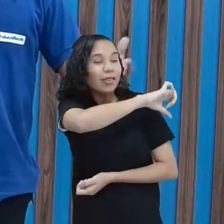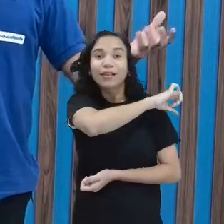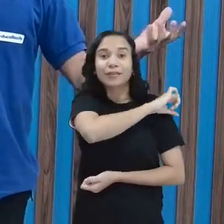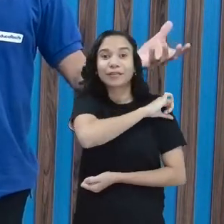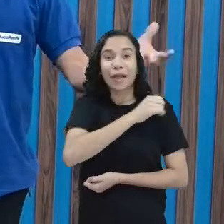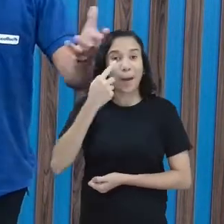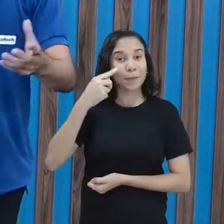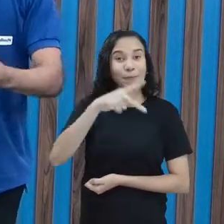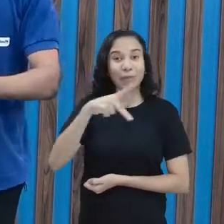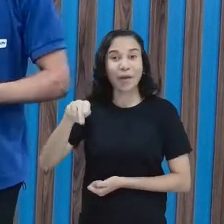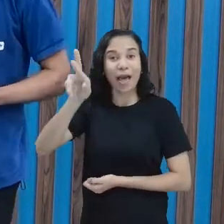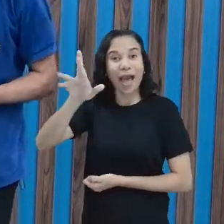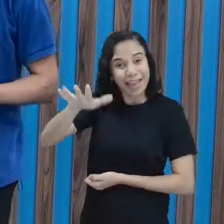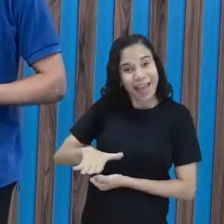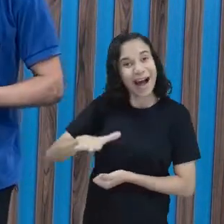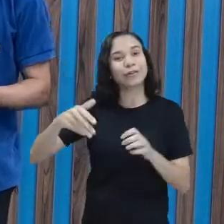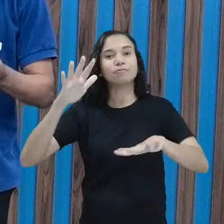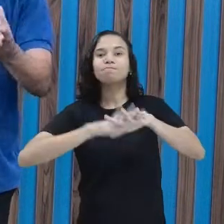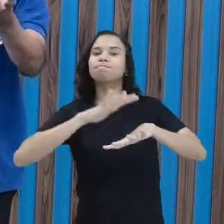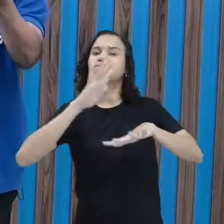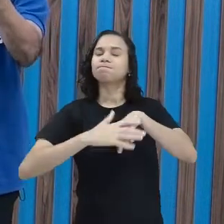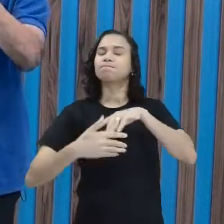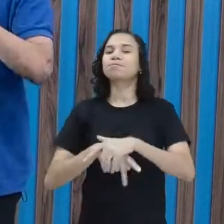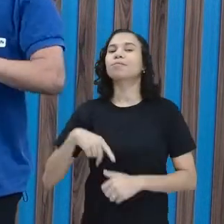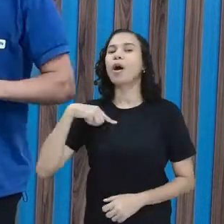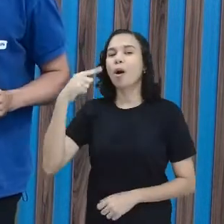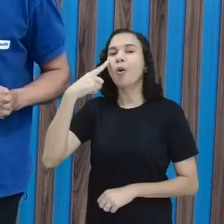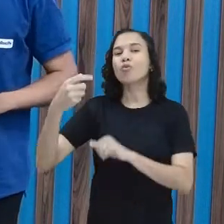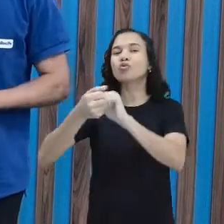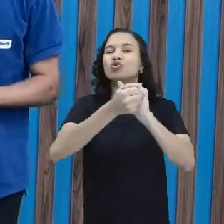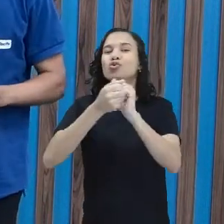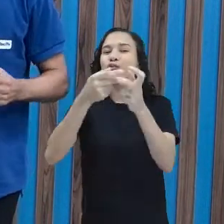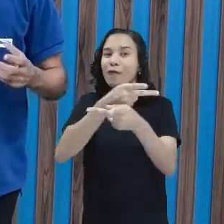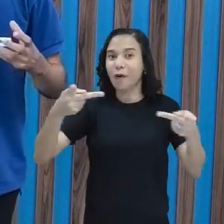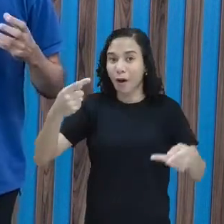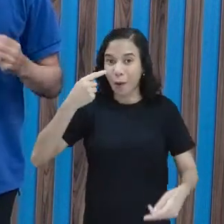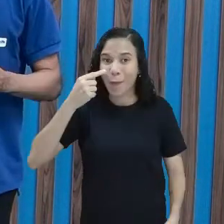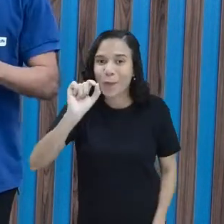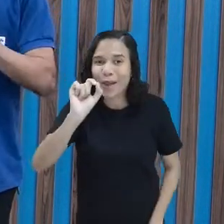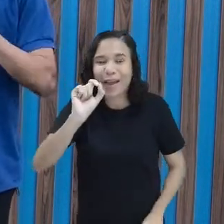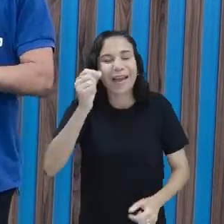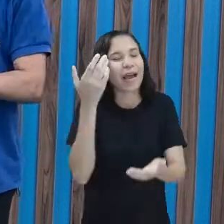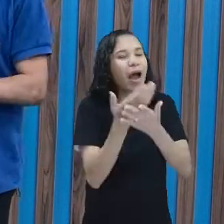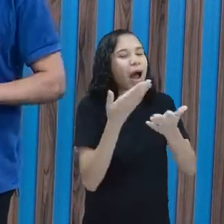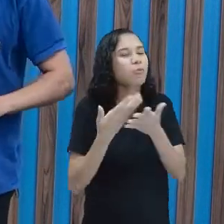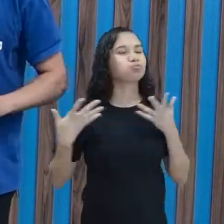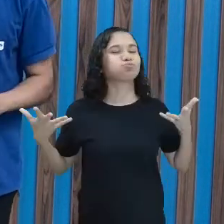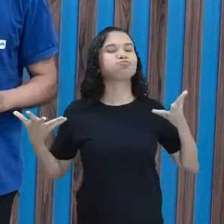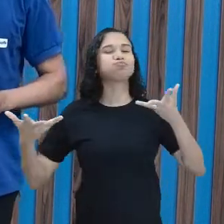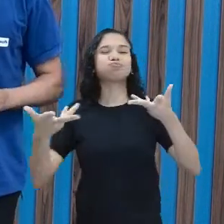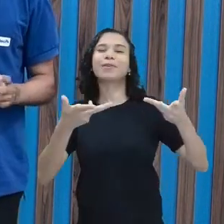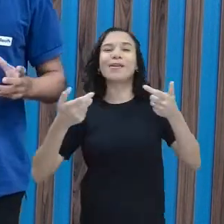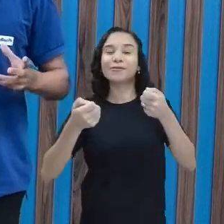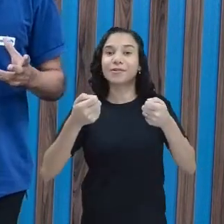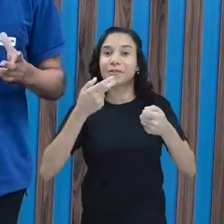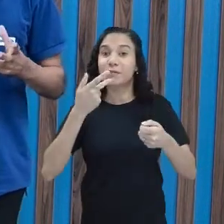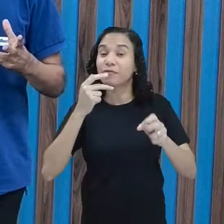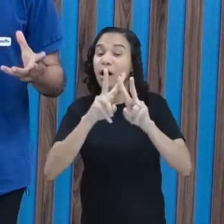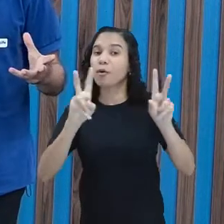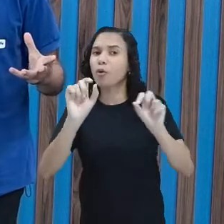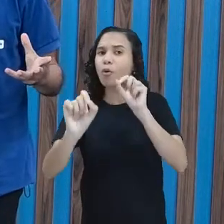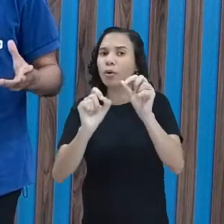ano, Ricardinho Matemática na área, mais uma vez com vocês aqui, ó, numa aula maravilhosa. Vamos falar um pouquinho